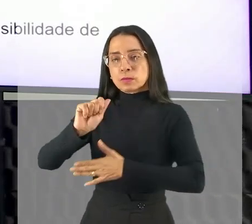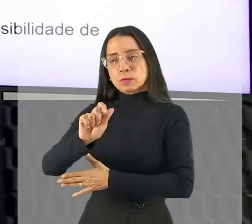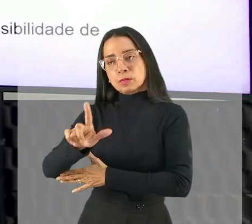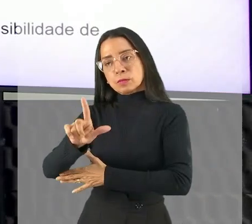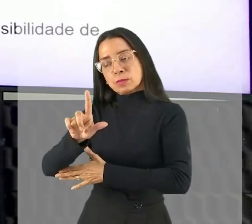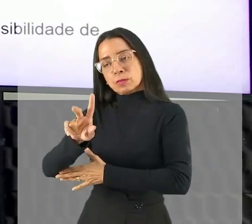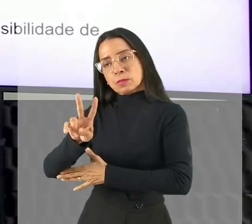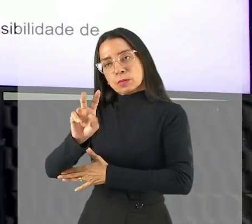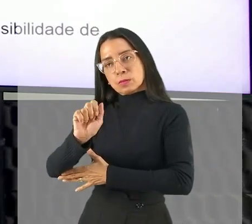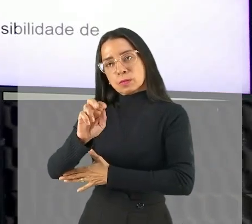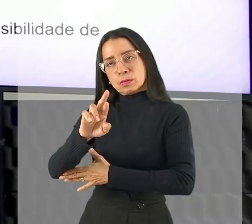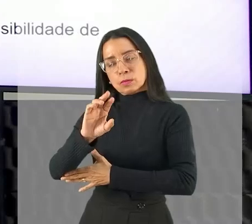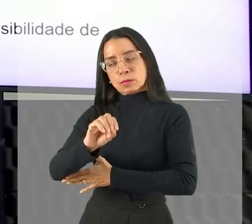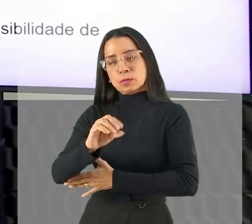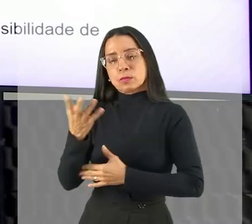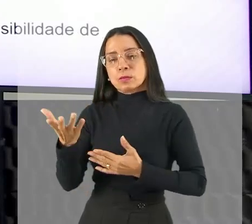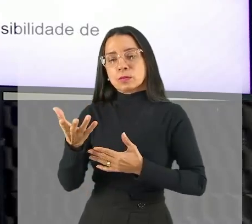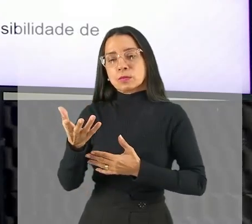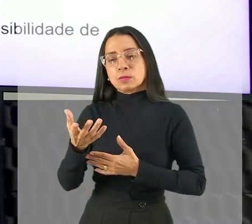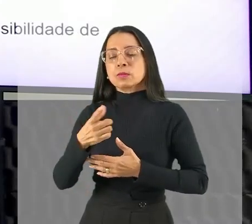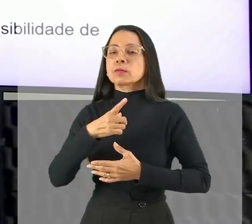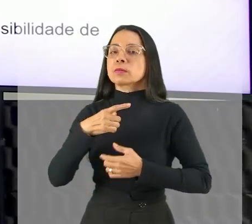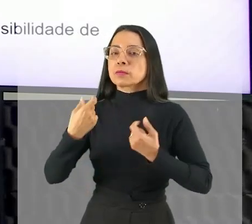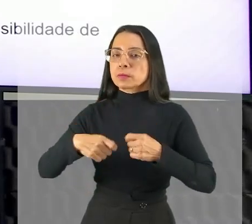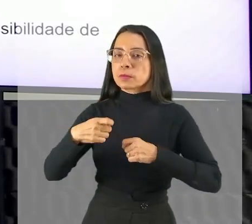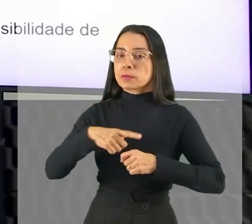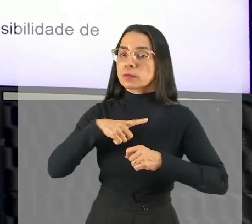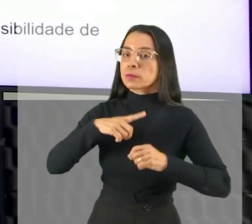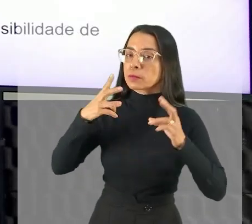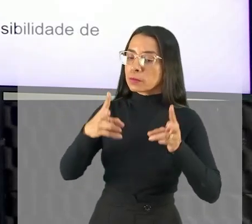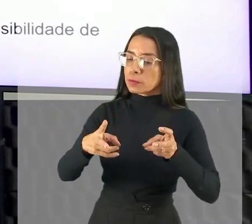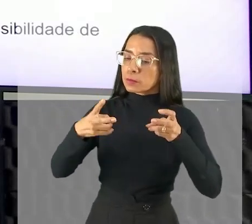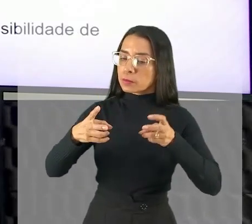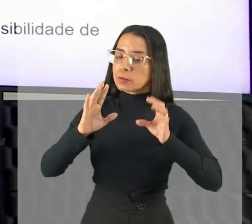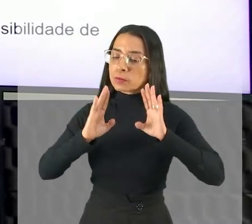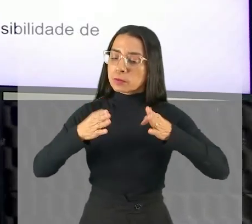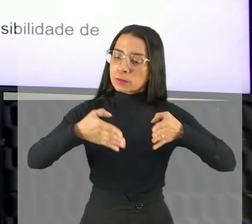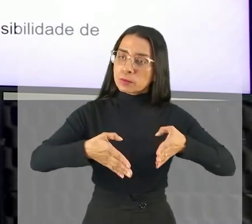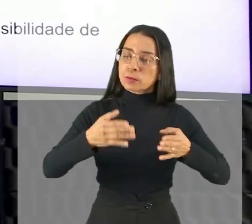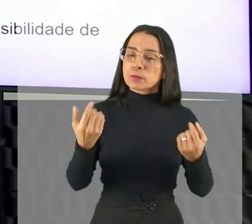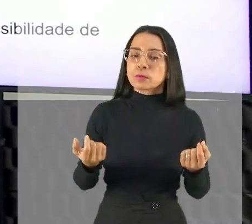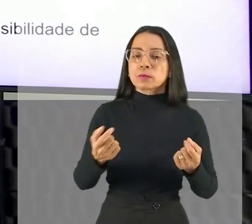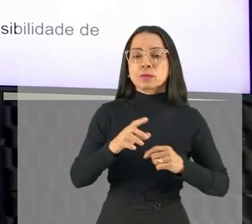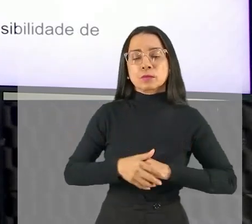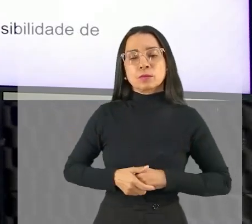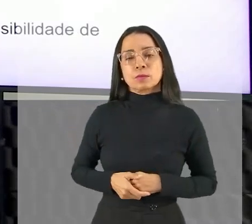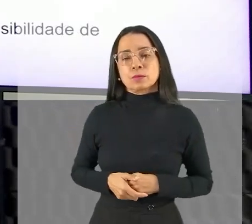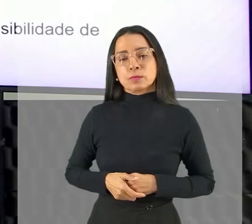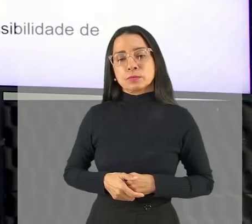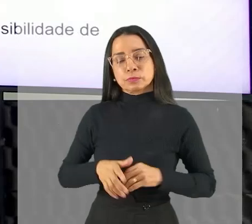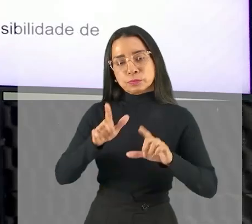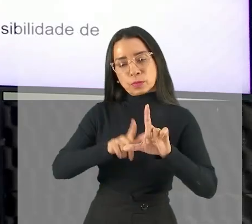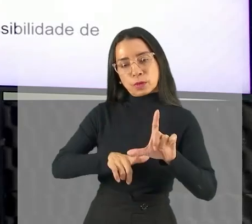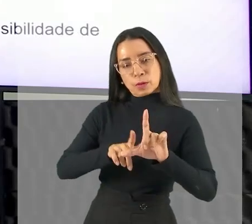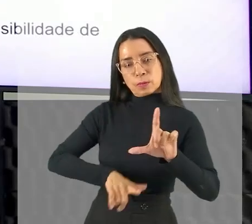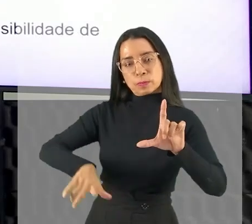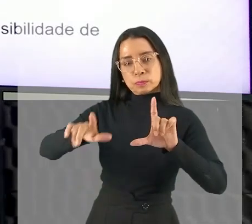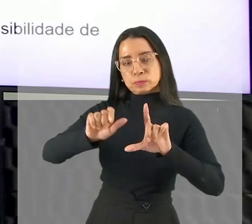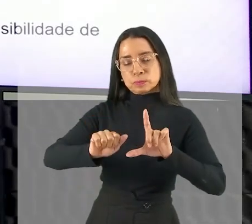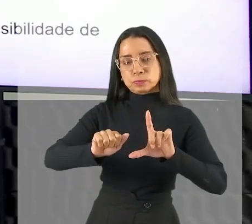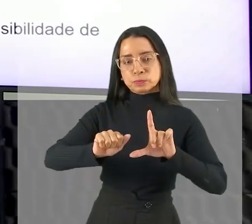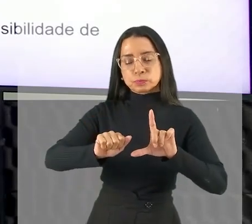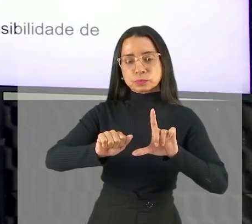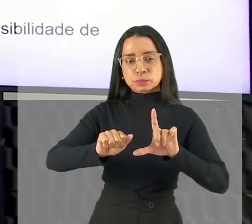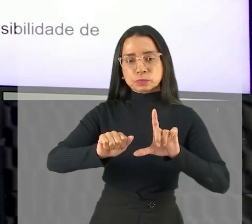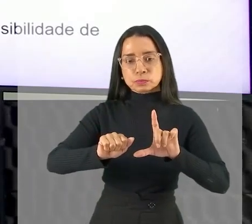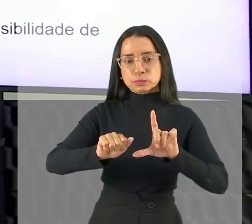uma atenção maior para a gente poder fazer as devidas interpretações. Então, a gente vem para a alternativa A, né? O fundamento desse lirismo